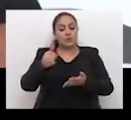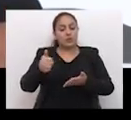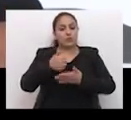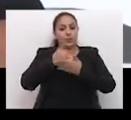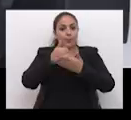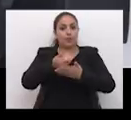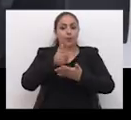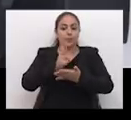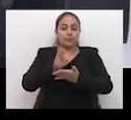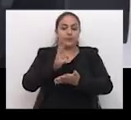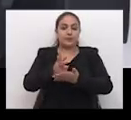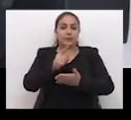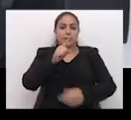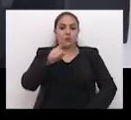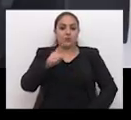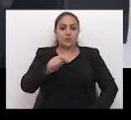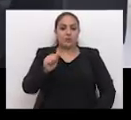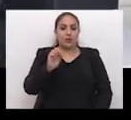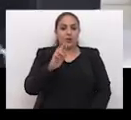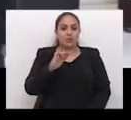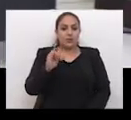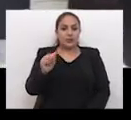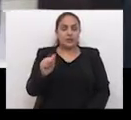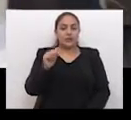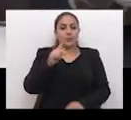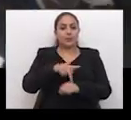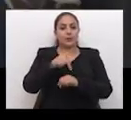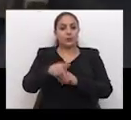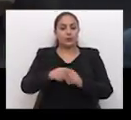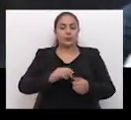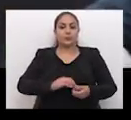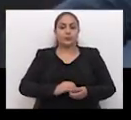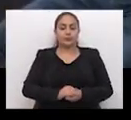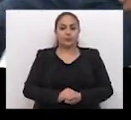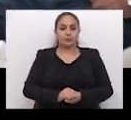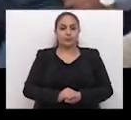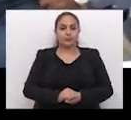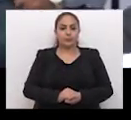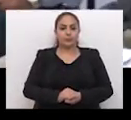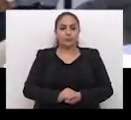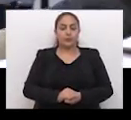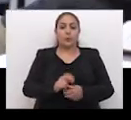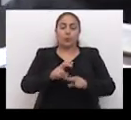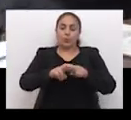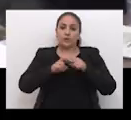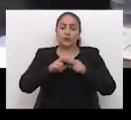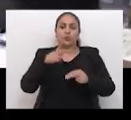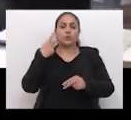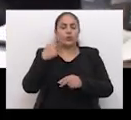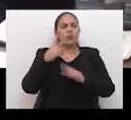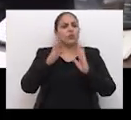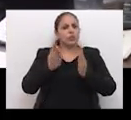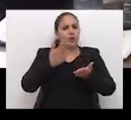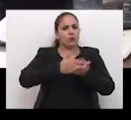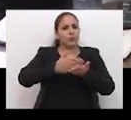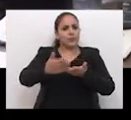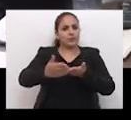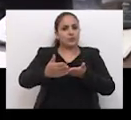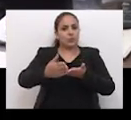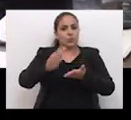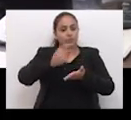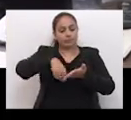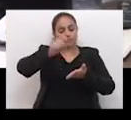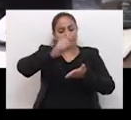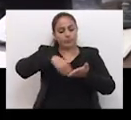moção de apoio à permanência da Comercial Zafari em Passo Fundo. Para isso, o parlamentar já iniciou